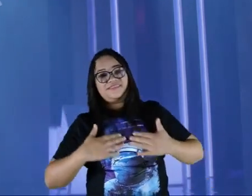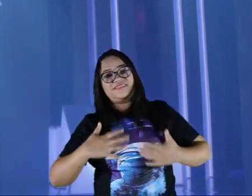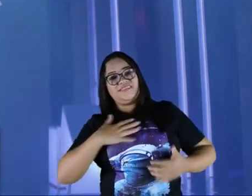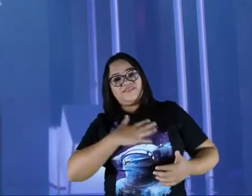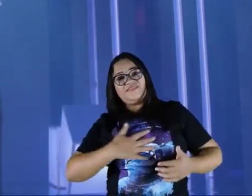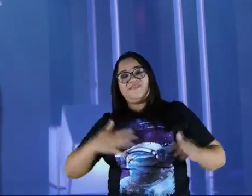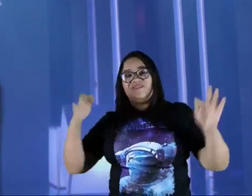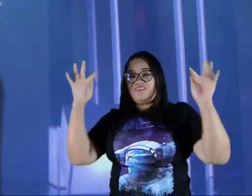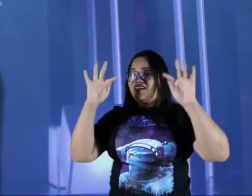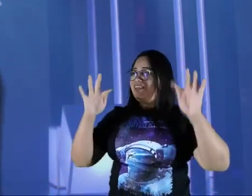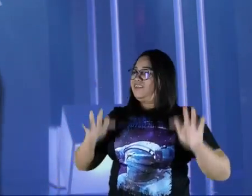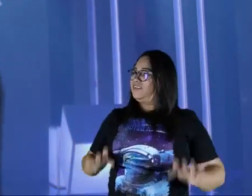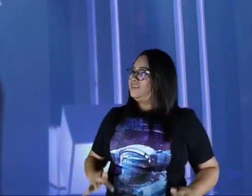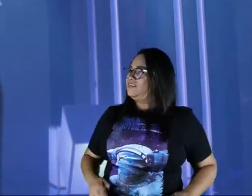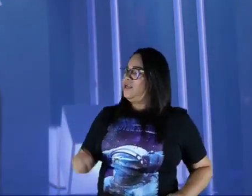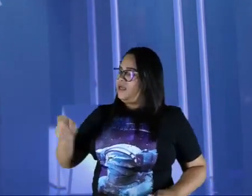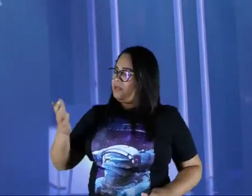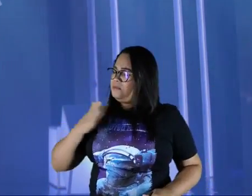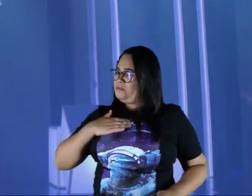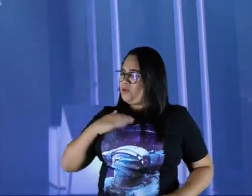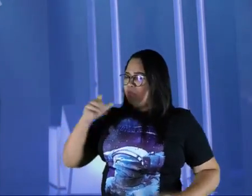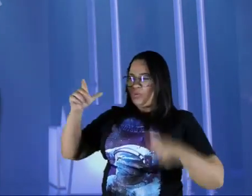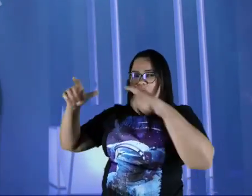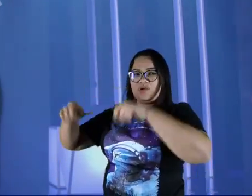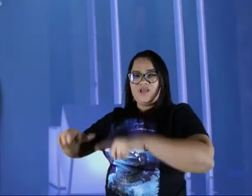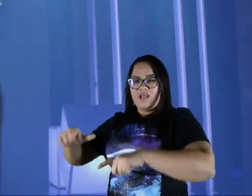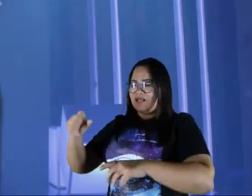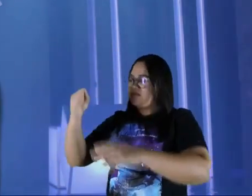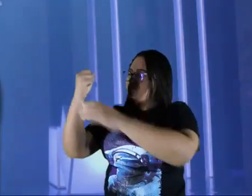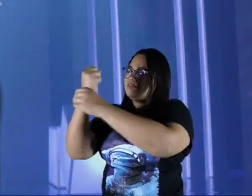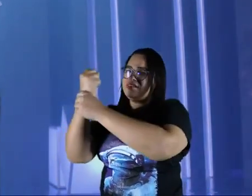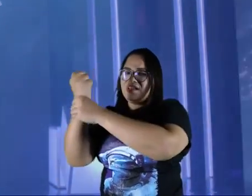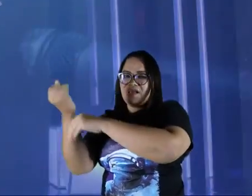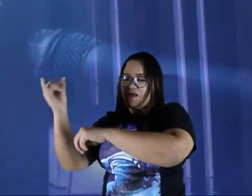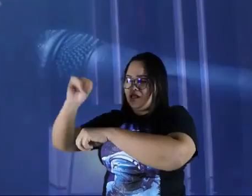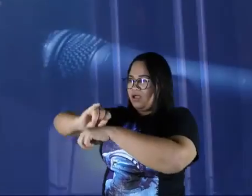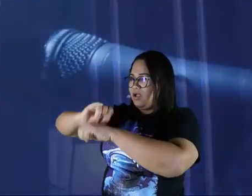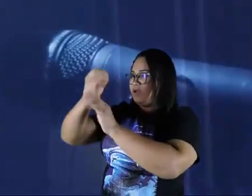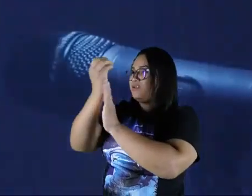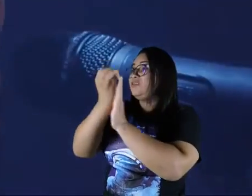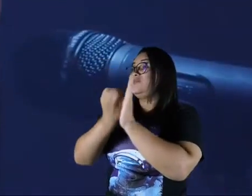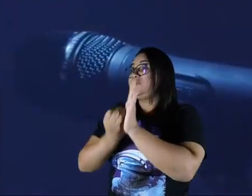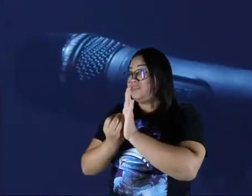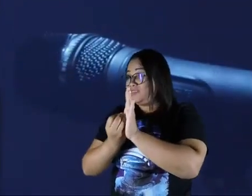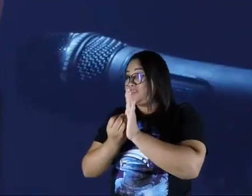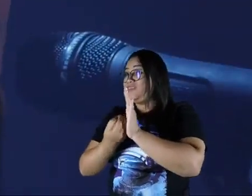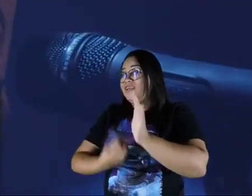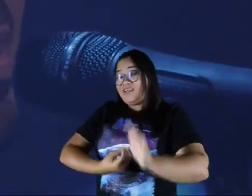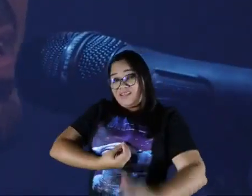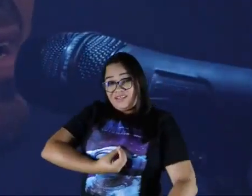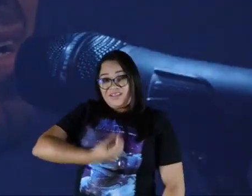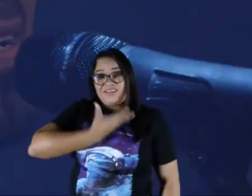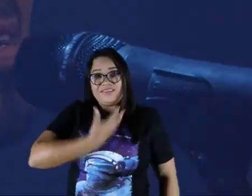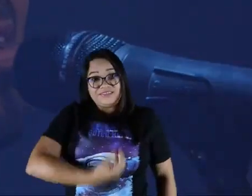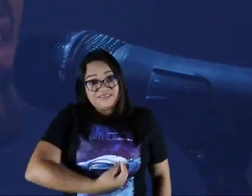És a minha capital, o meu lugar original, onde a